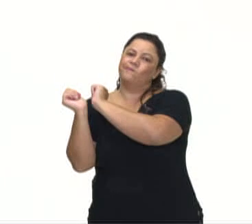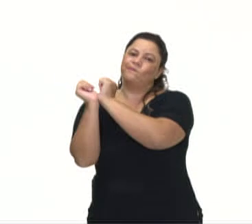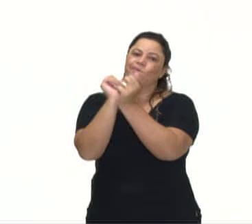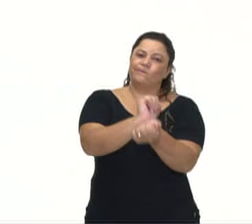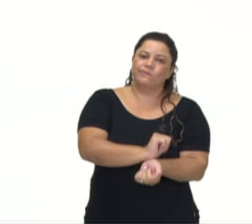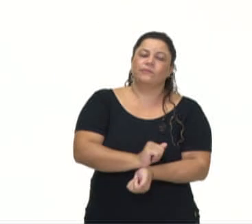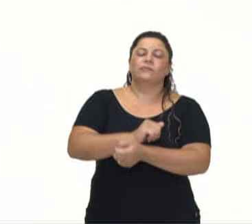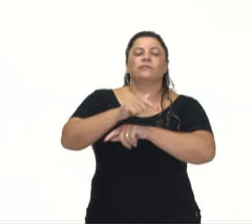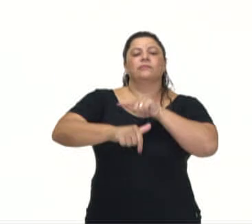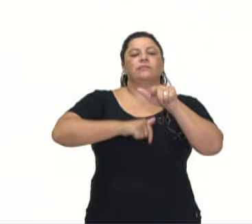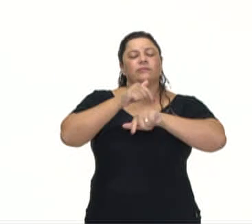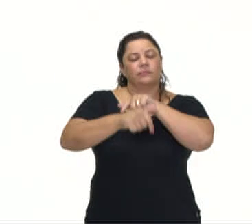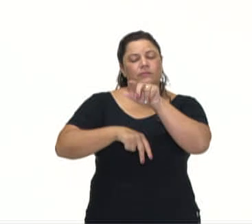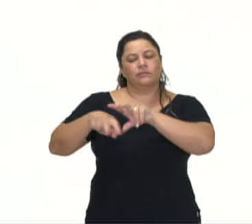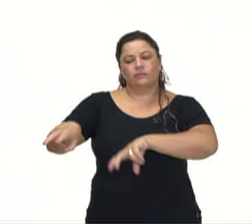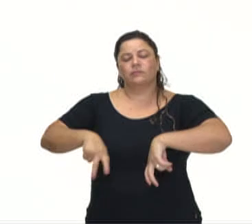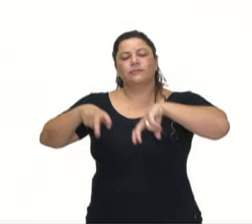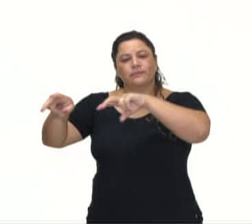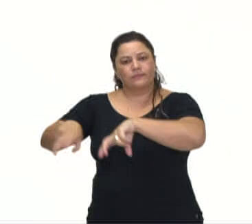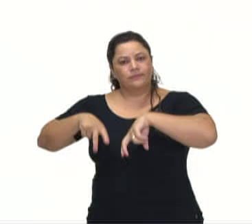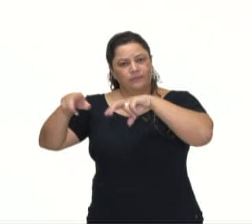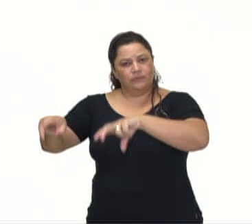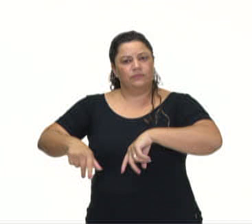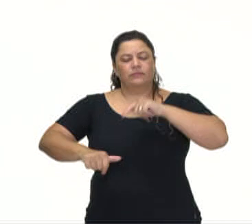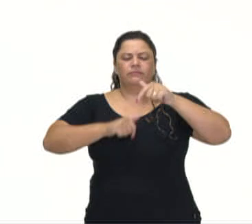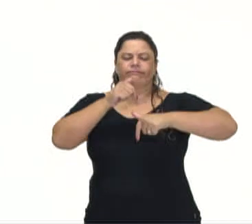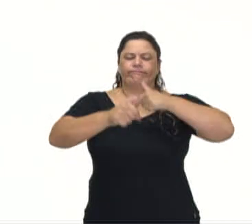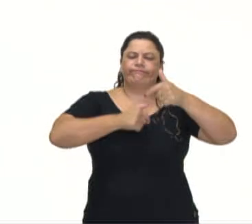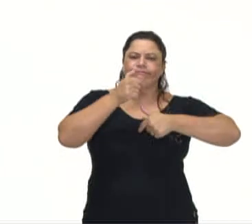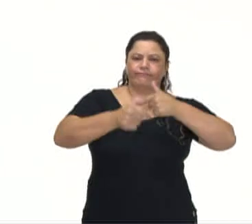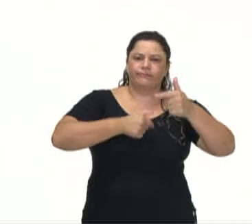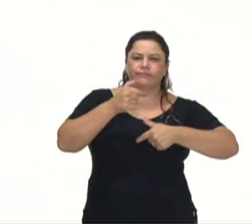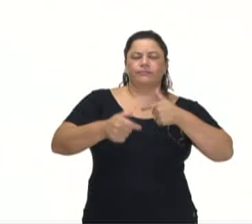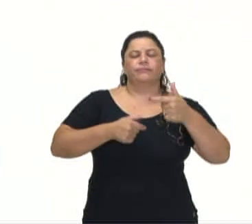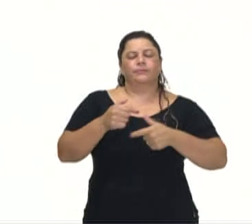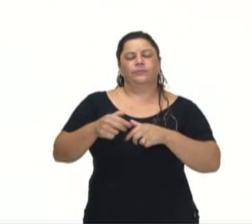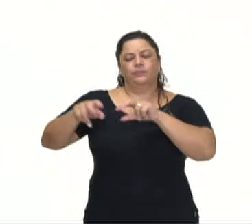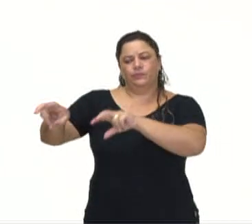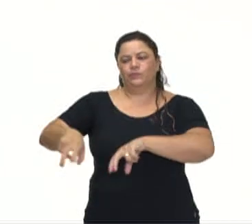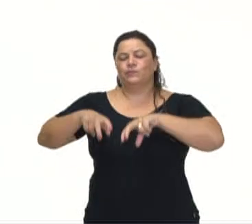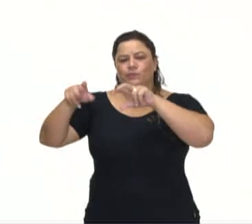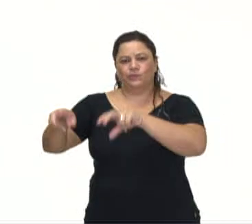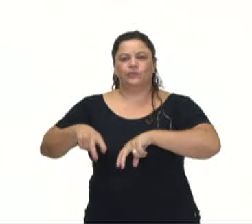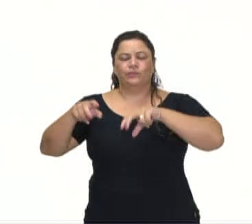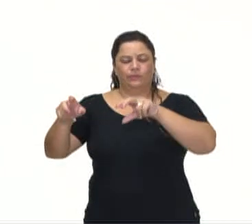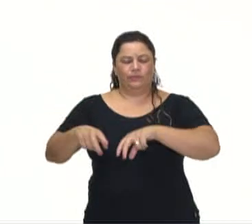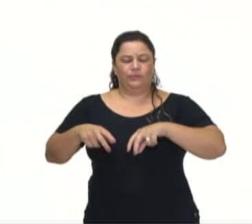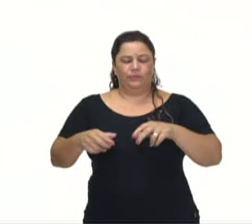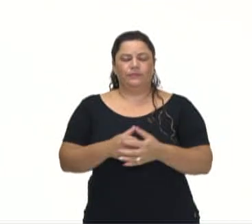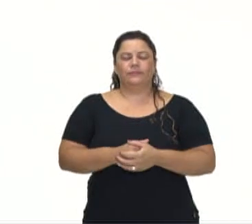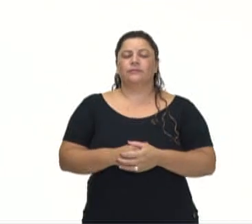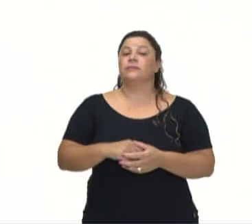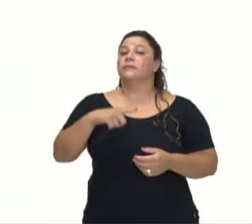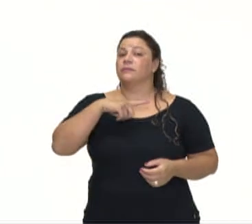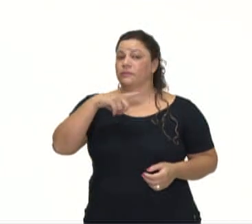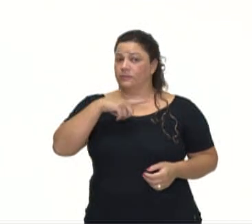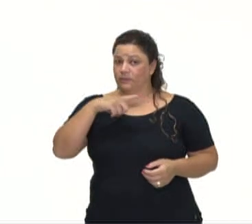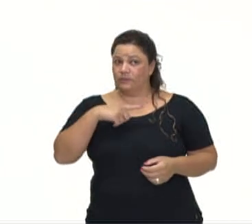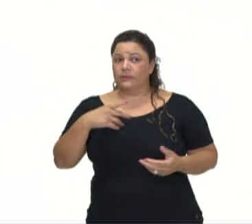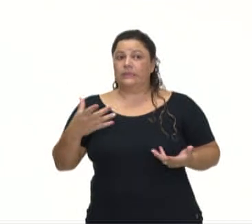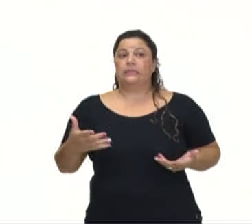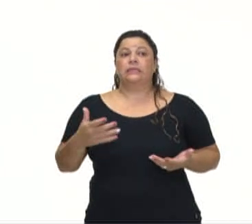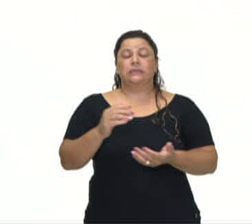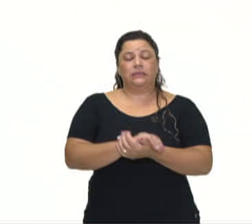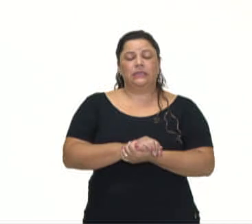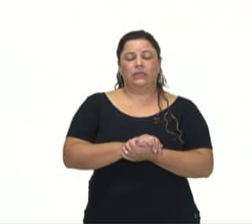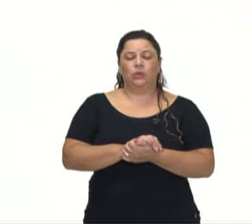para trabalhar nas lavouras, né, para desenvolver atividades na região que era ocupada ali. Então nós vamos ter, tínhamos